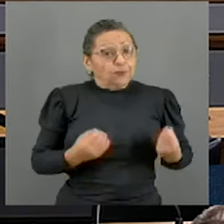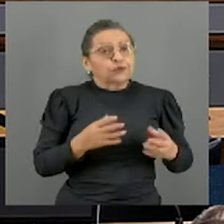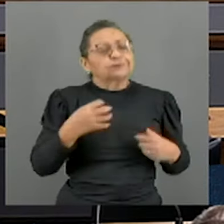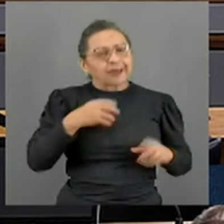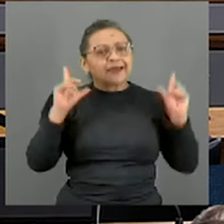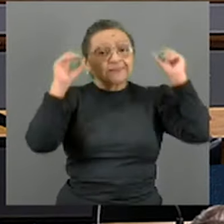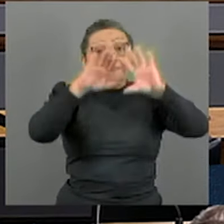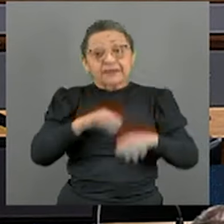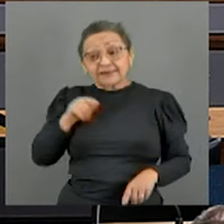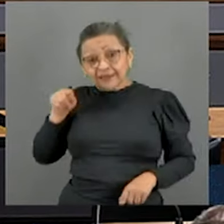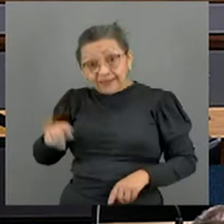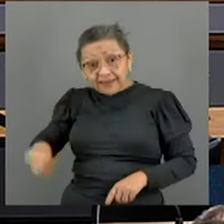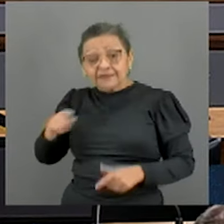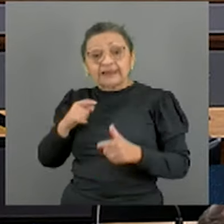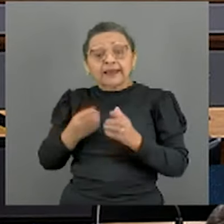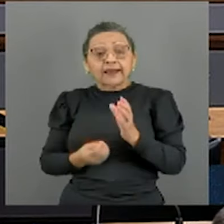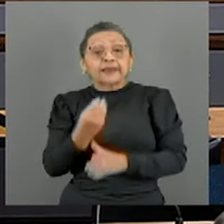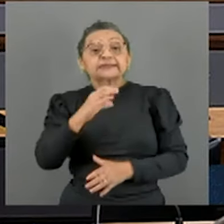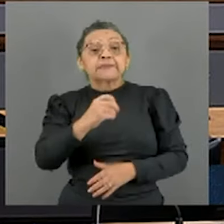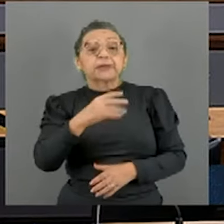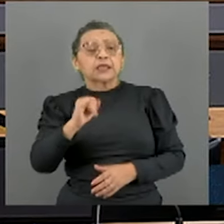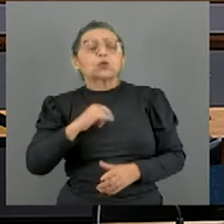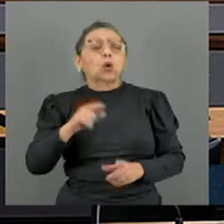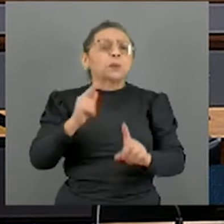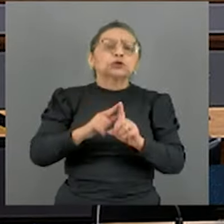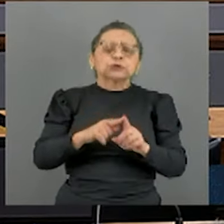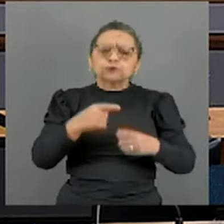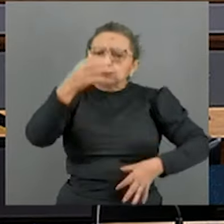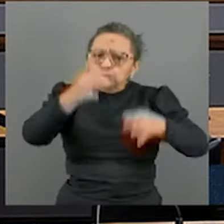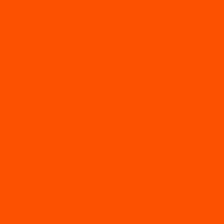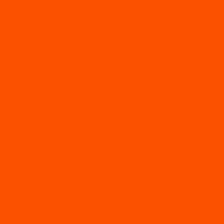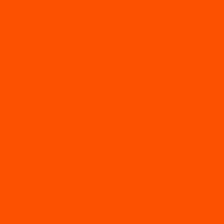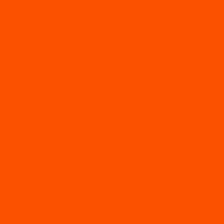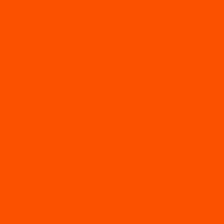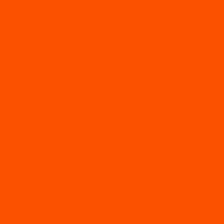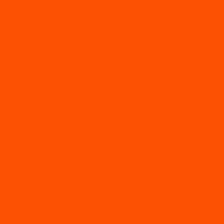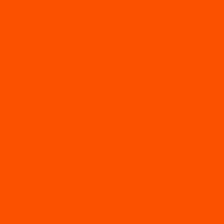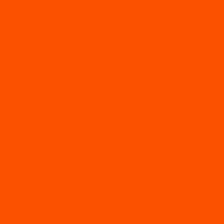criada no sentido de a gente buscar justiça. A gente vai procurar fazer o máximo aqui para procurar justiça.